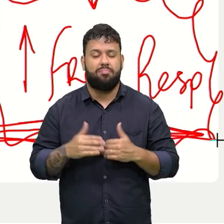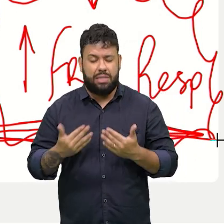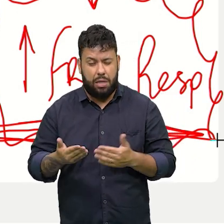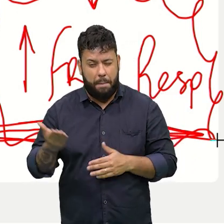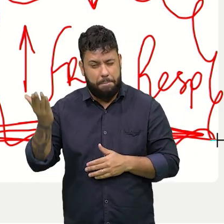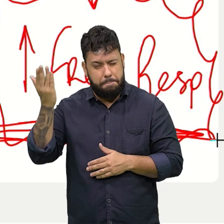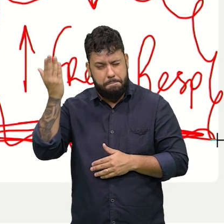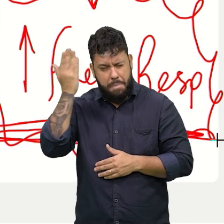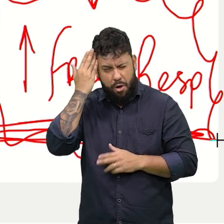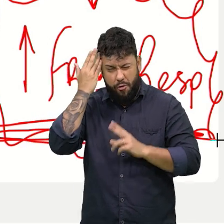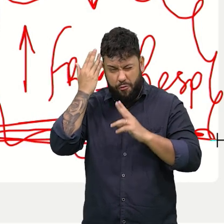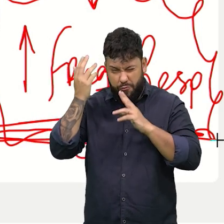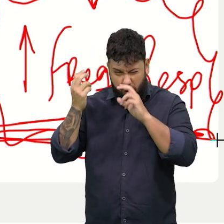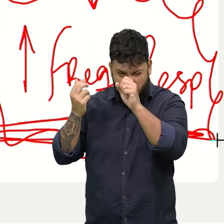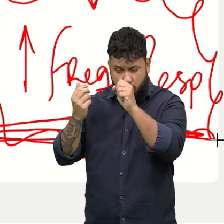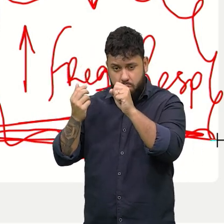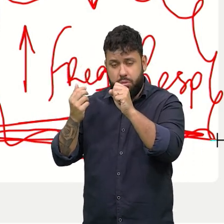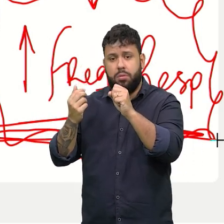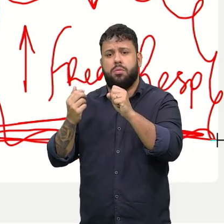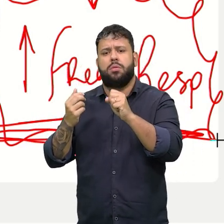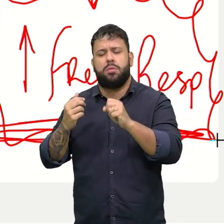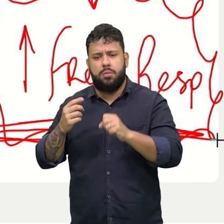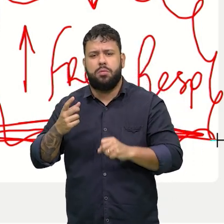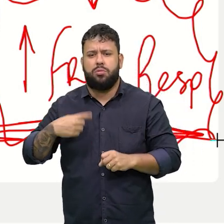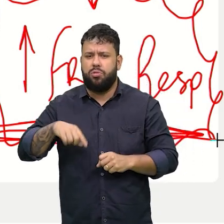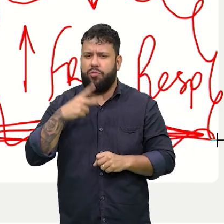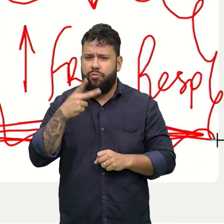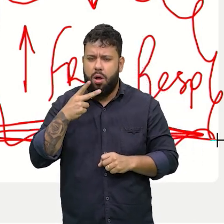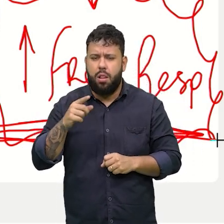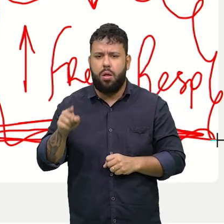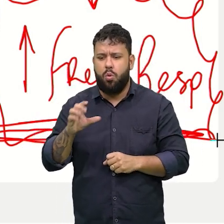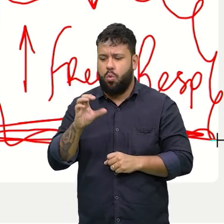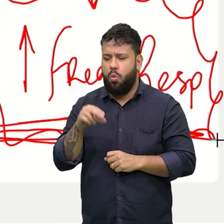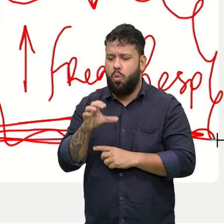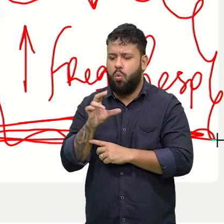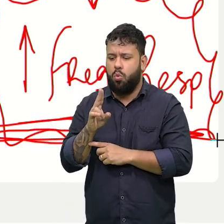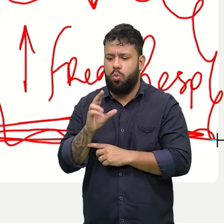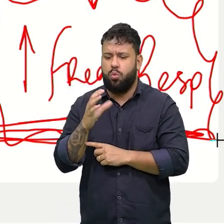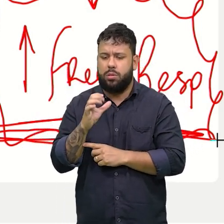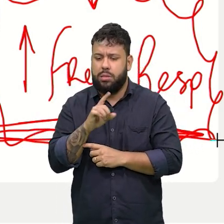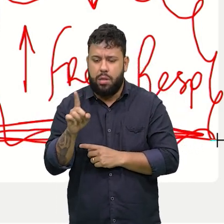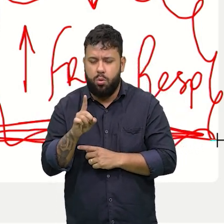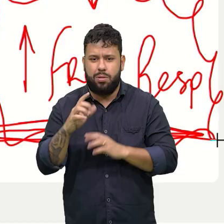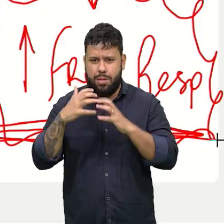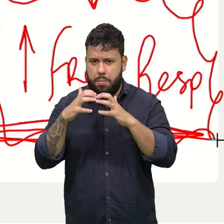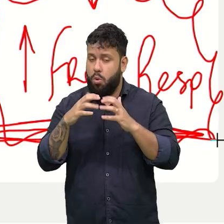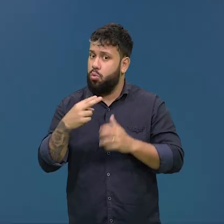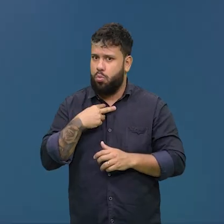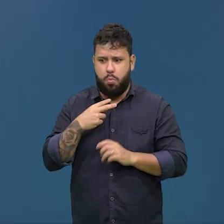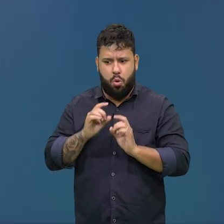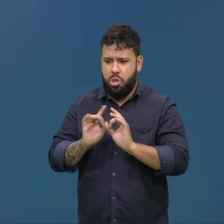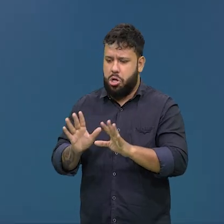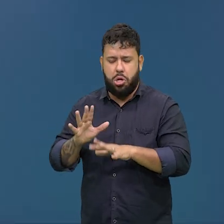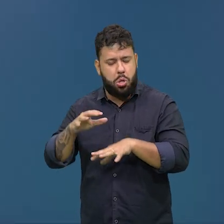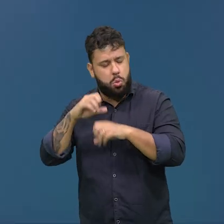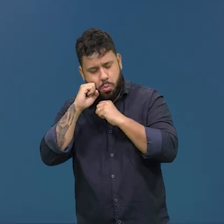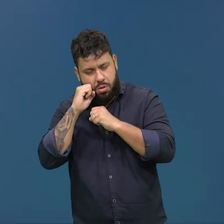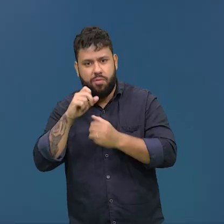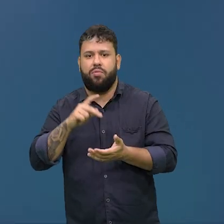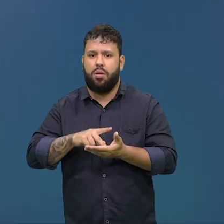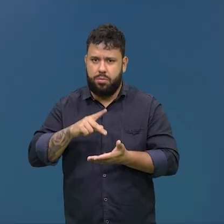Então, bateu a cabeça muito forte, a gente chama de concussão cerebral. Não pode deixar a pessoa